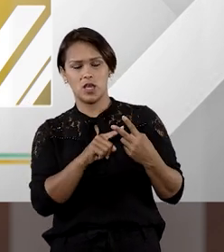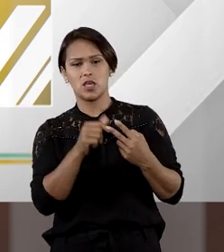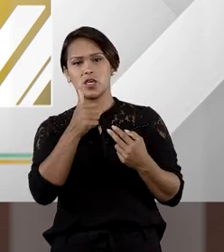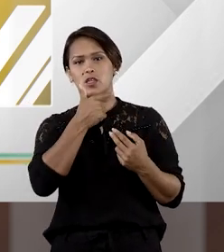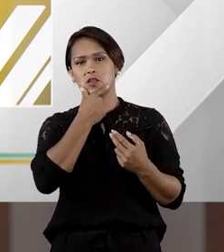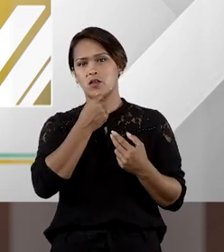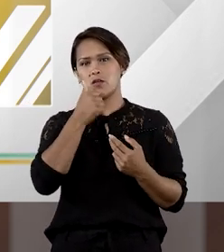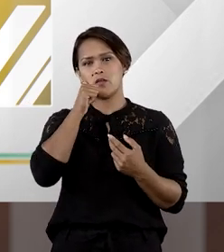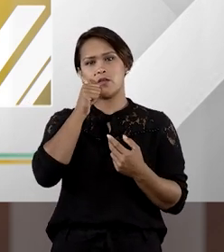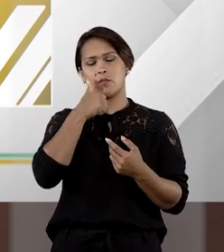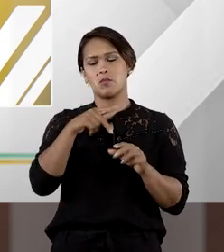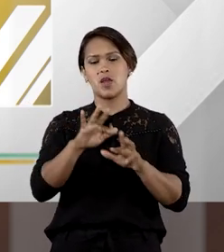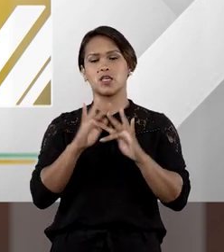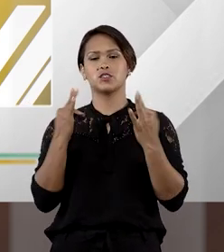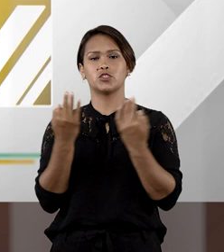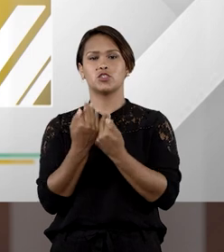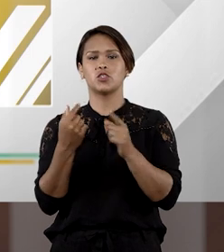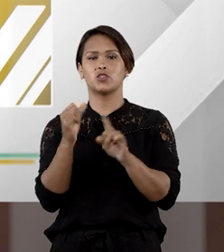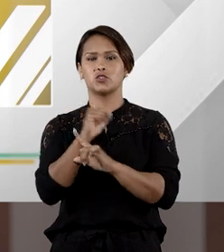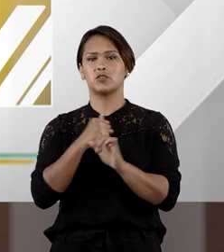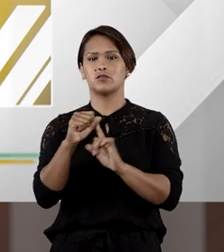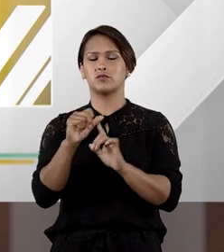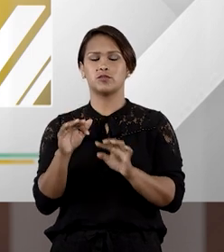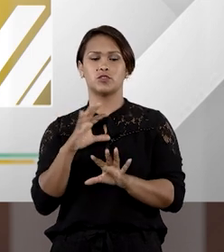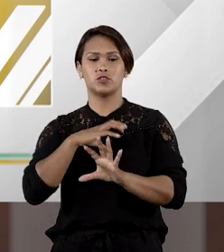e pais socioafetivos?